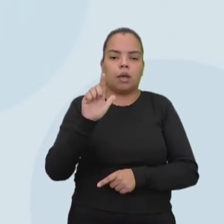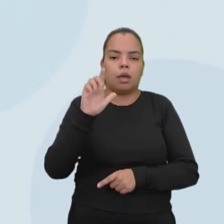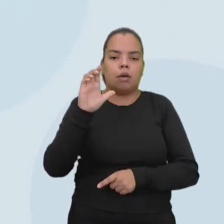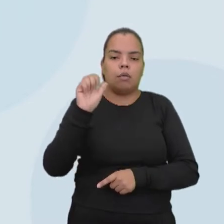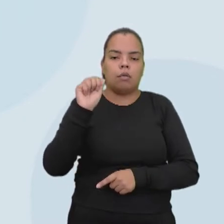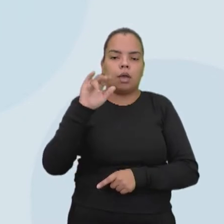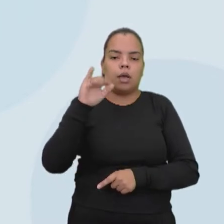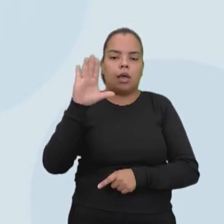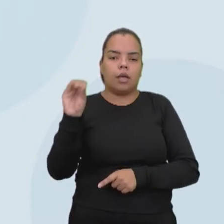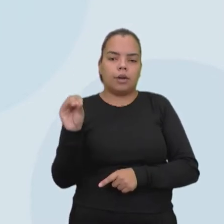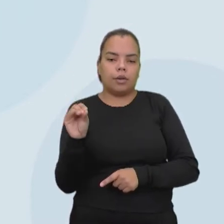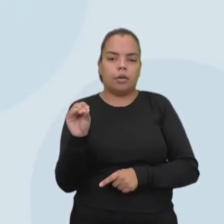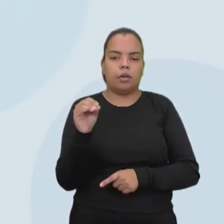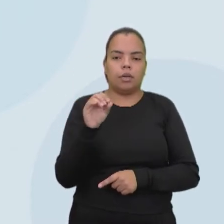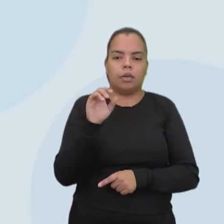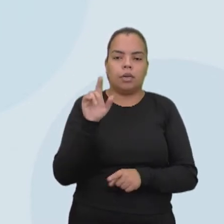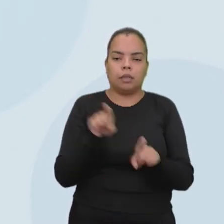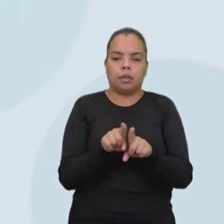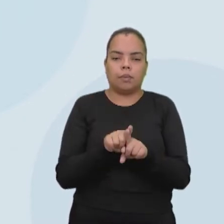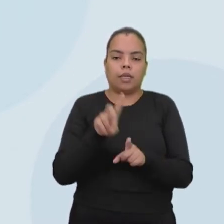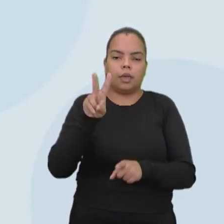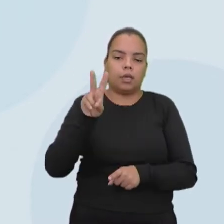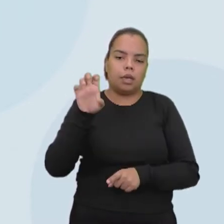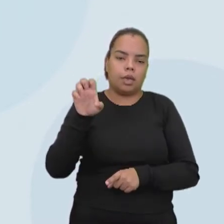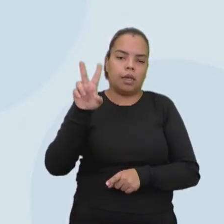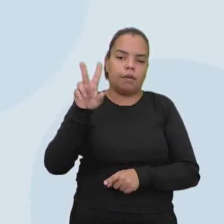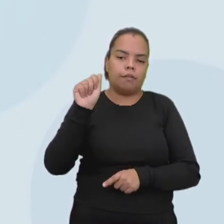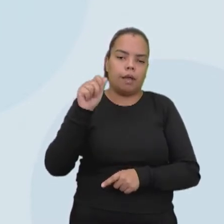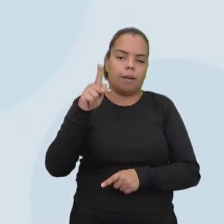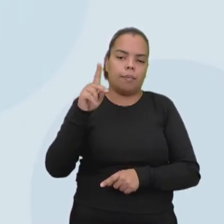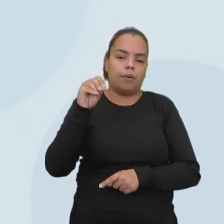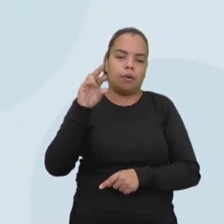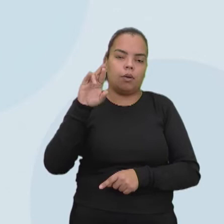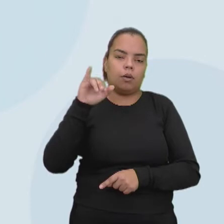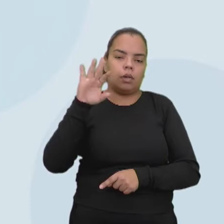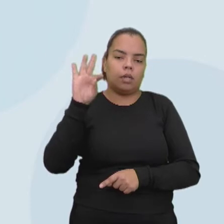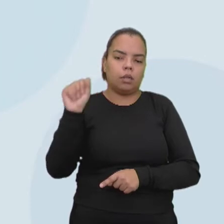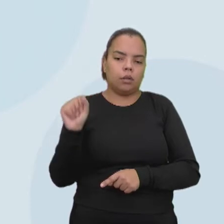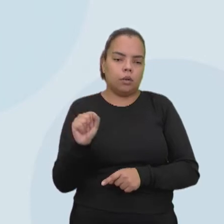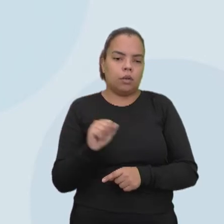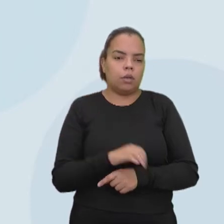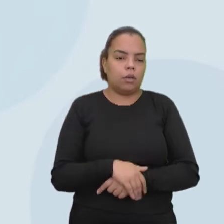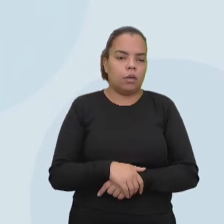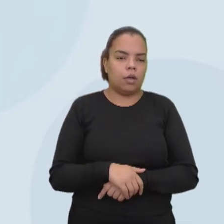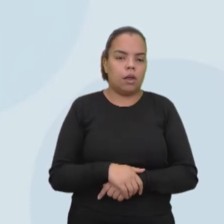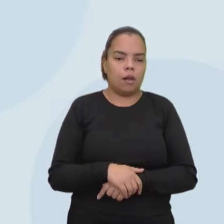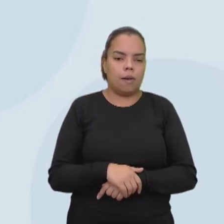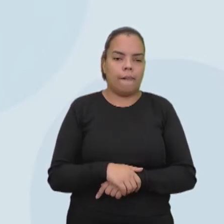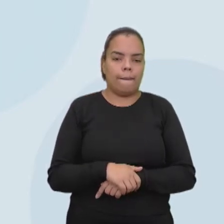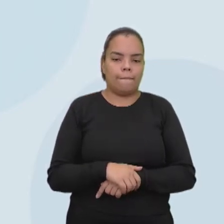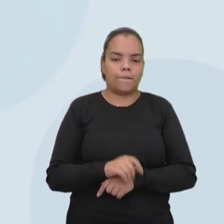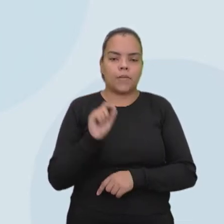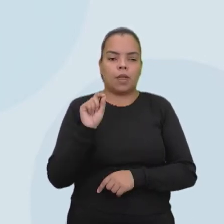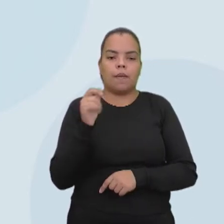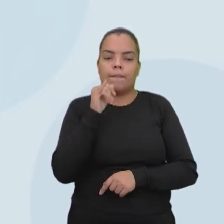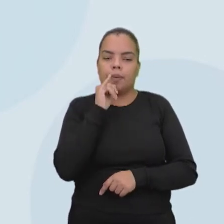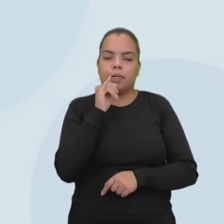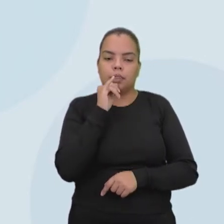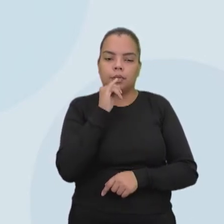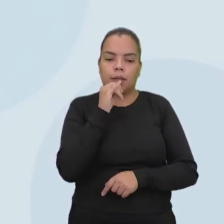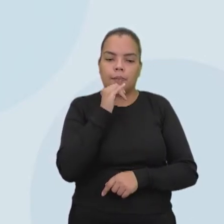restos orgânicos, são chamadas de orgânicas. O exemplo aí é o guano e o carvão. As